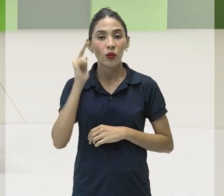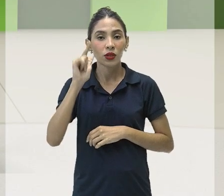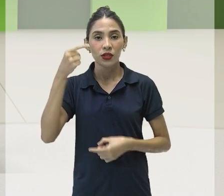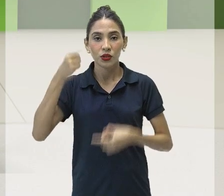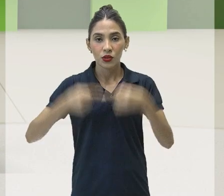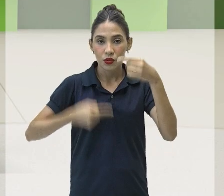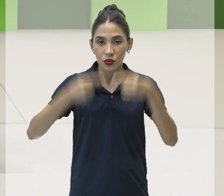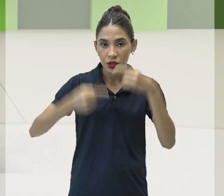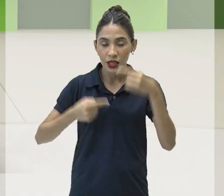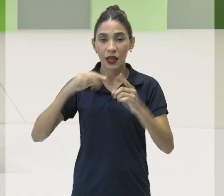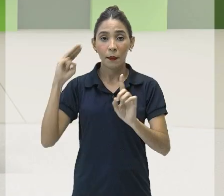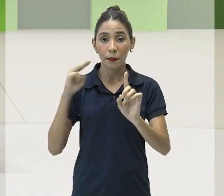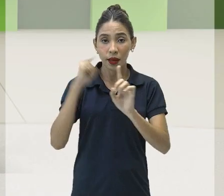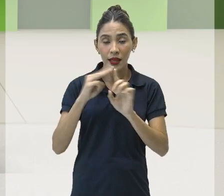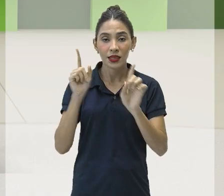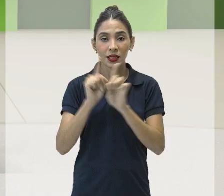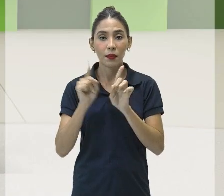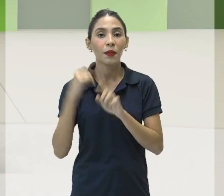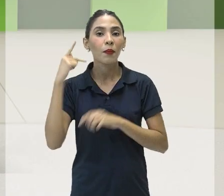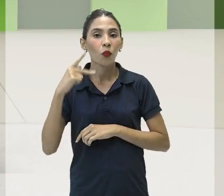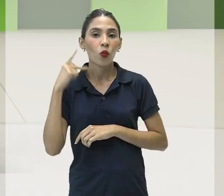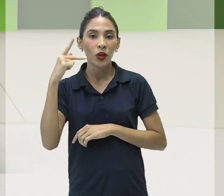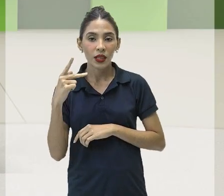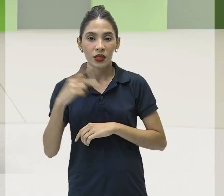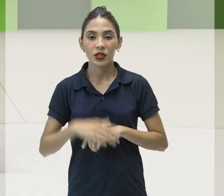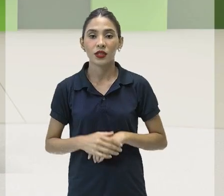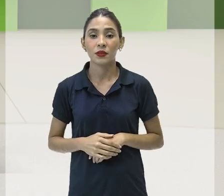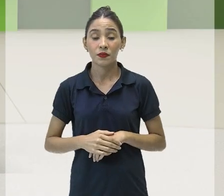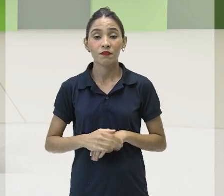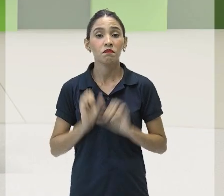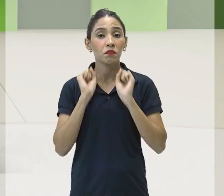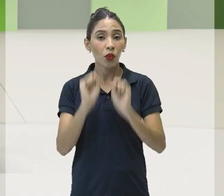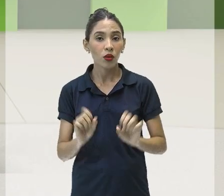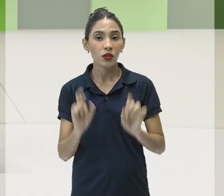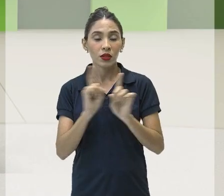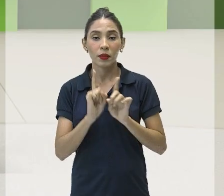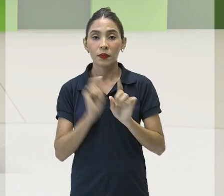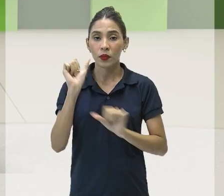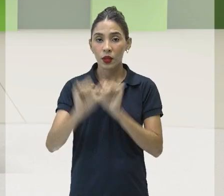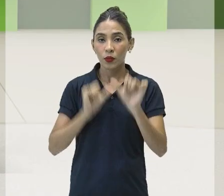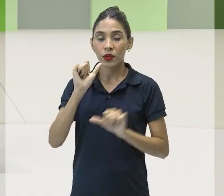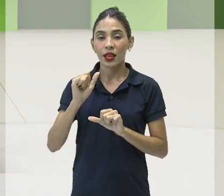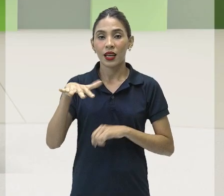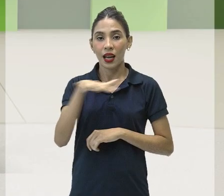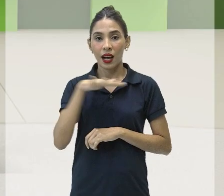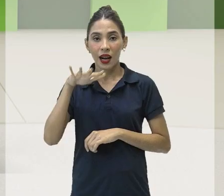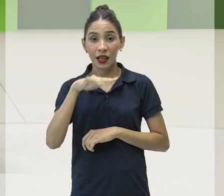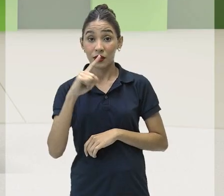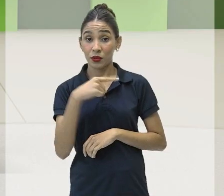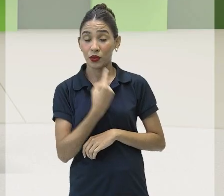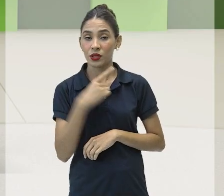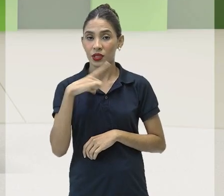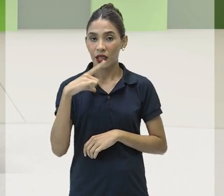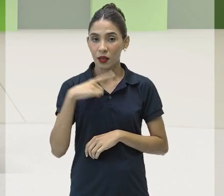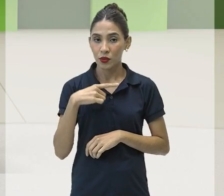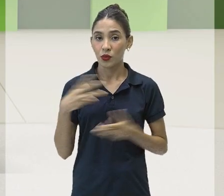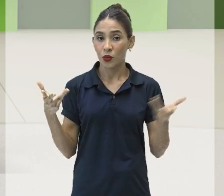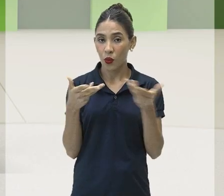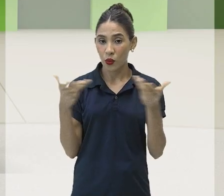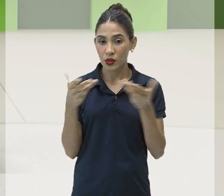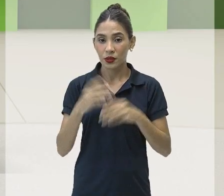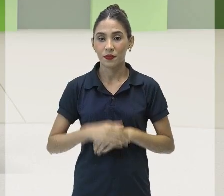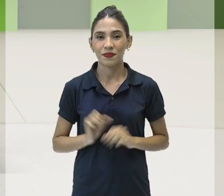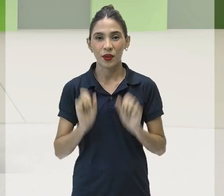debater, para criar metas e políticas ali que possam mudar esse cenário que nós temos nos dias